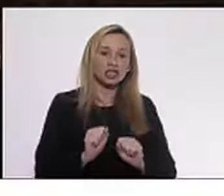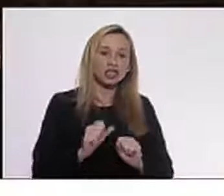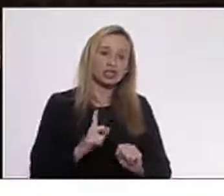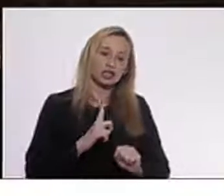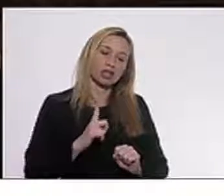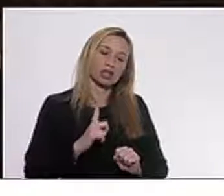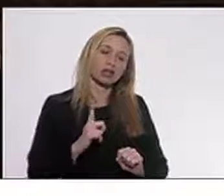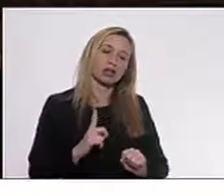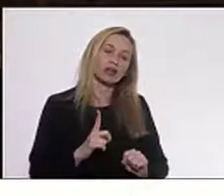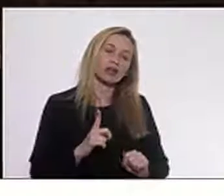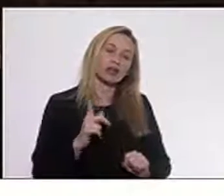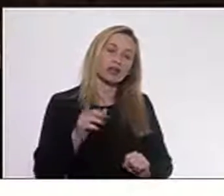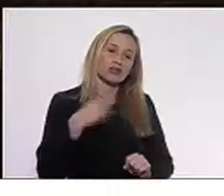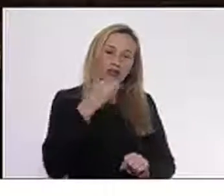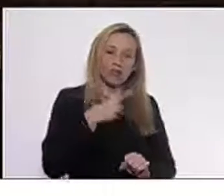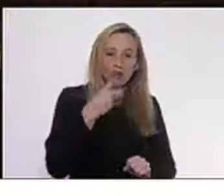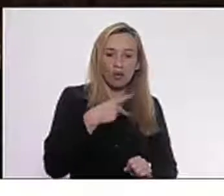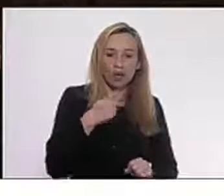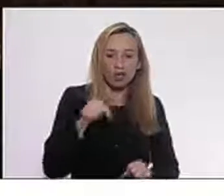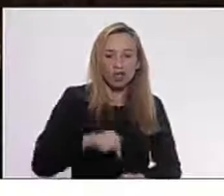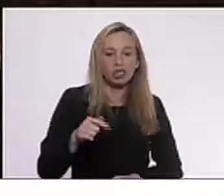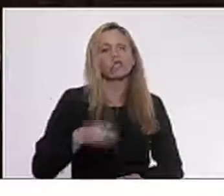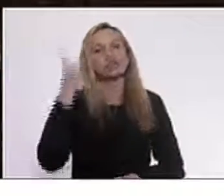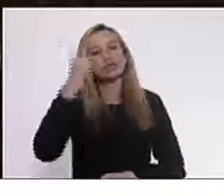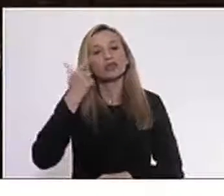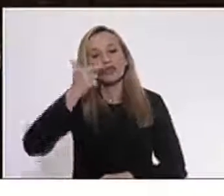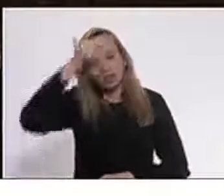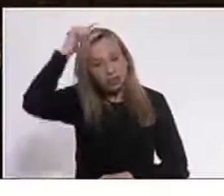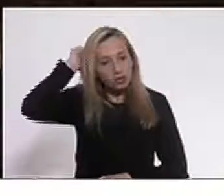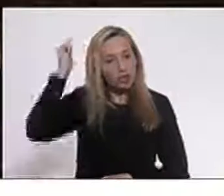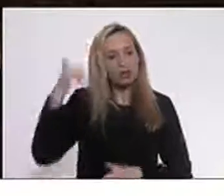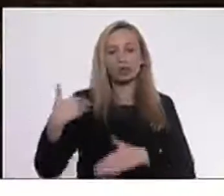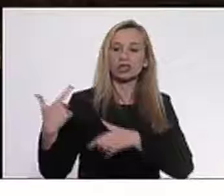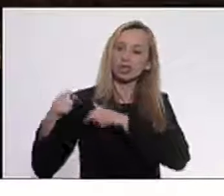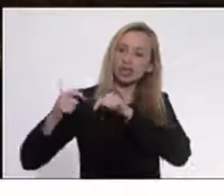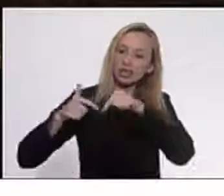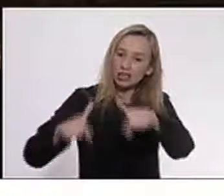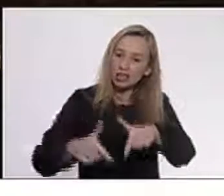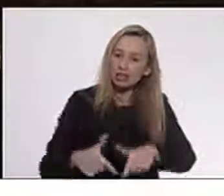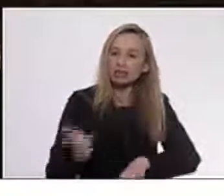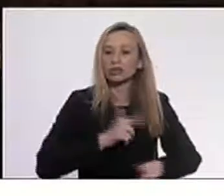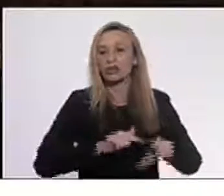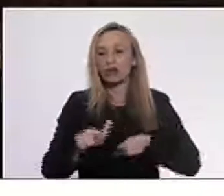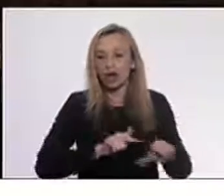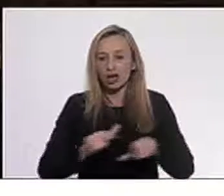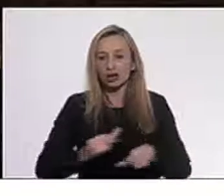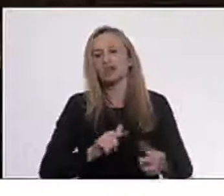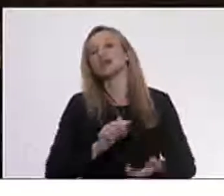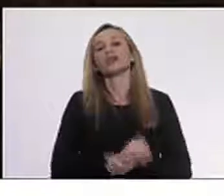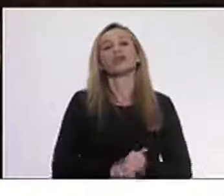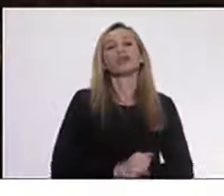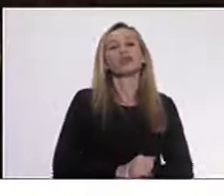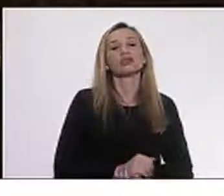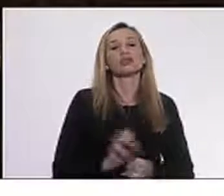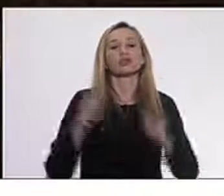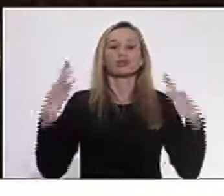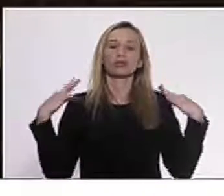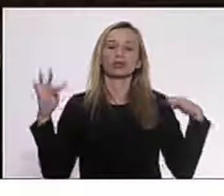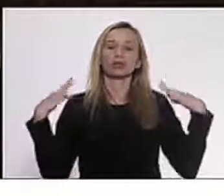o deputado Luiz Paulo, uma tradição no serviço, na prestação de serviço e no